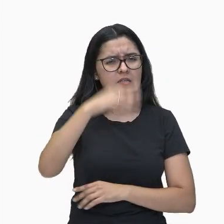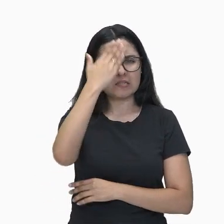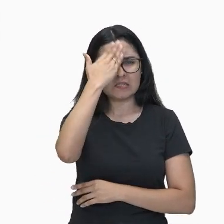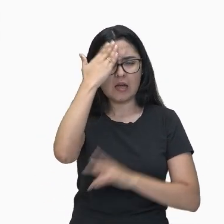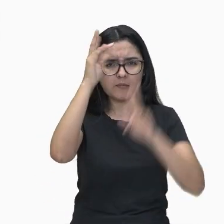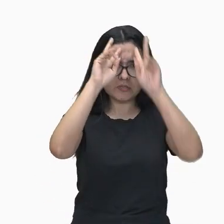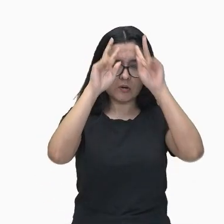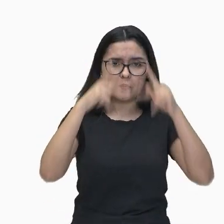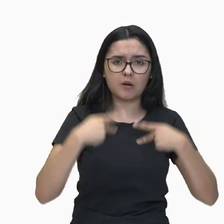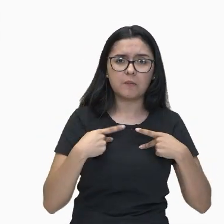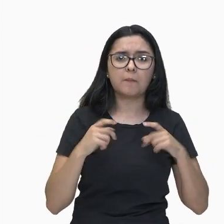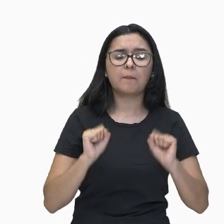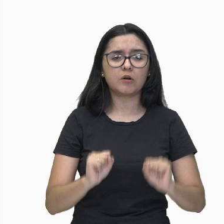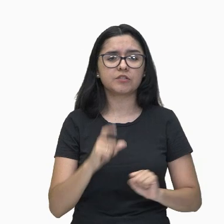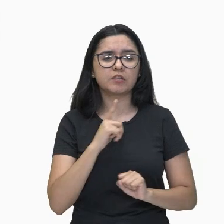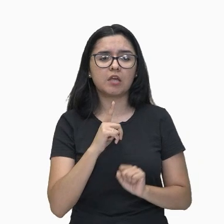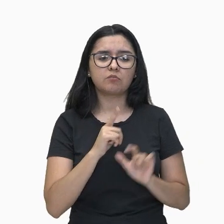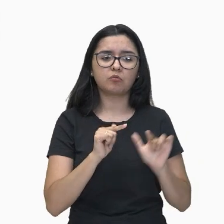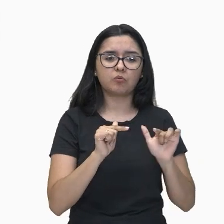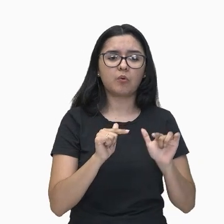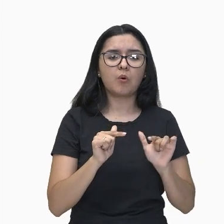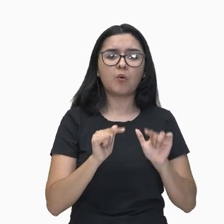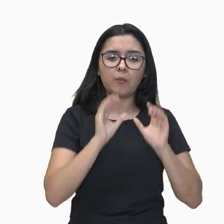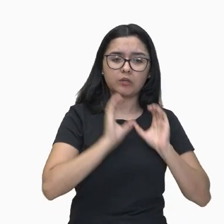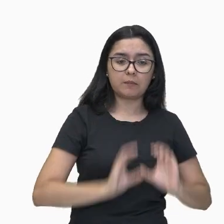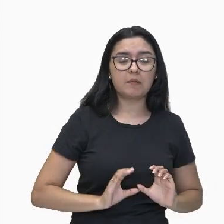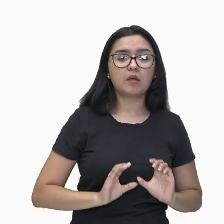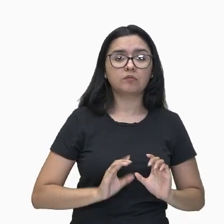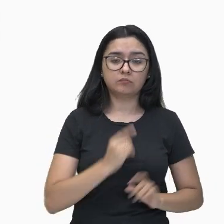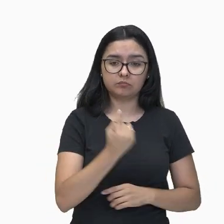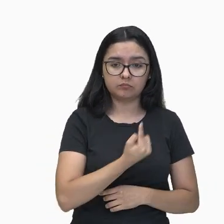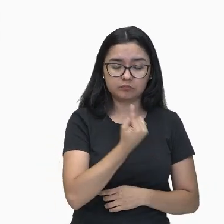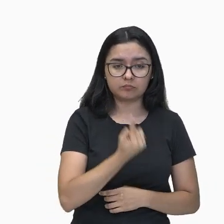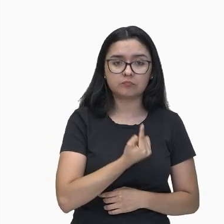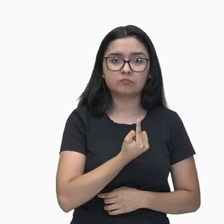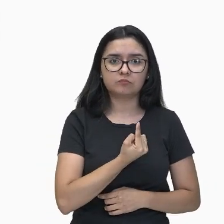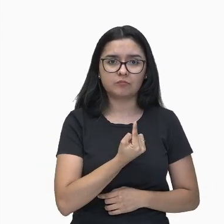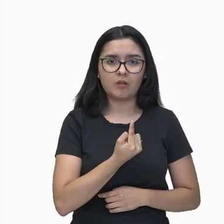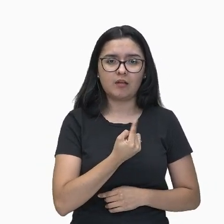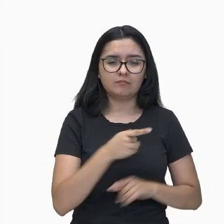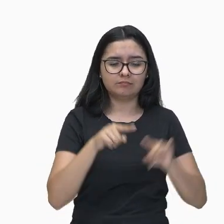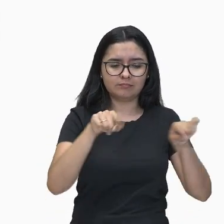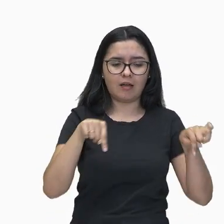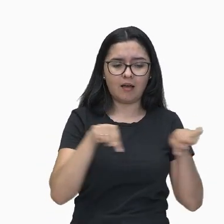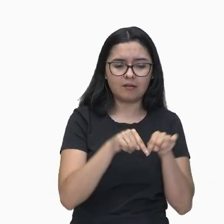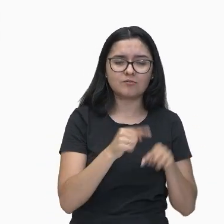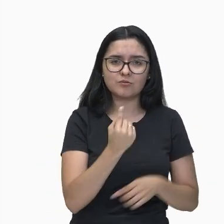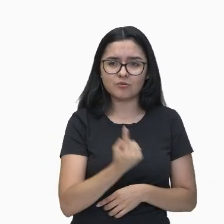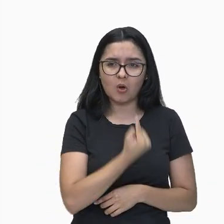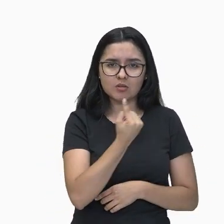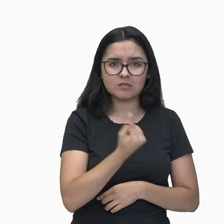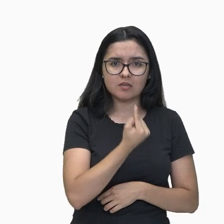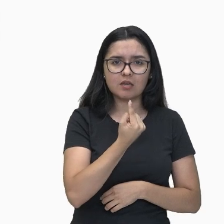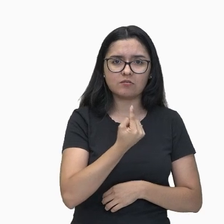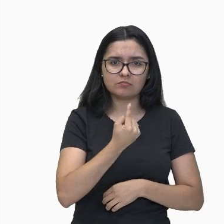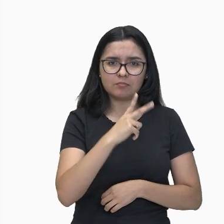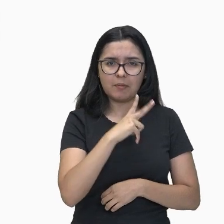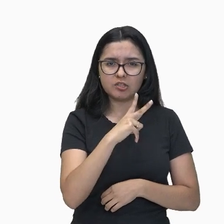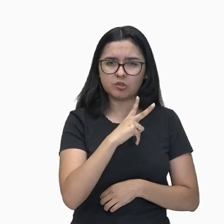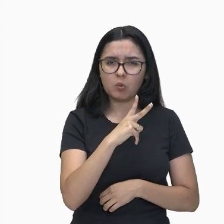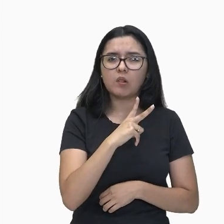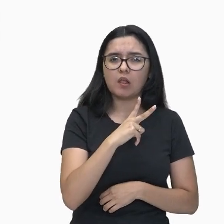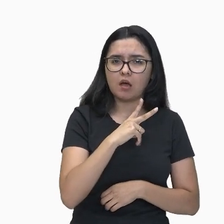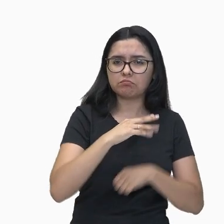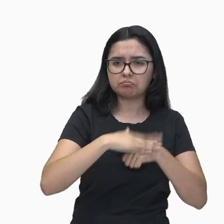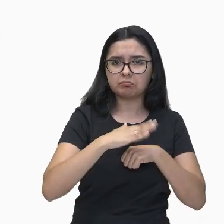homem pode ter uma conduta individual nas quatro paredes, por exemplo, na sua intimidade, muitos você